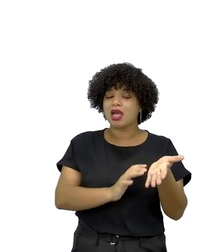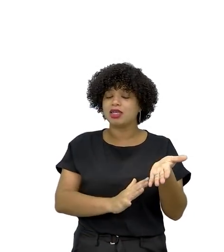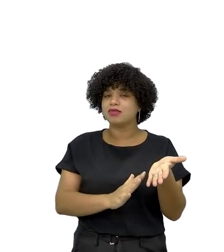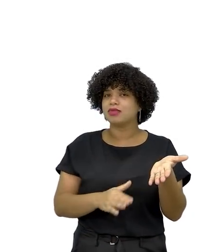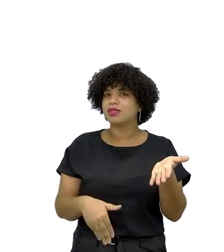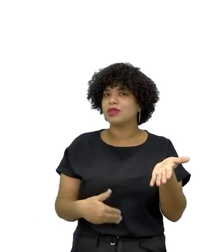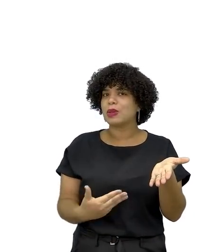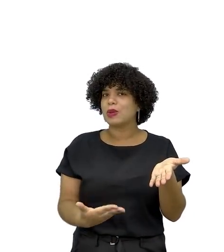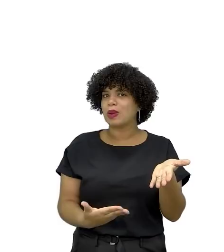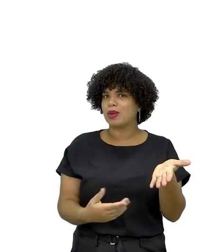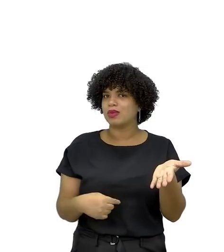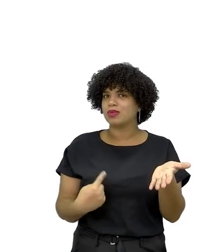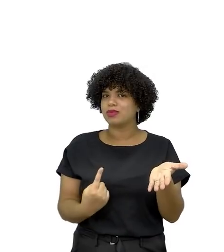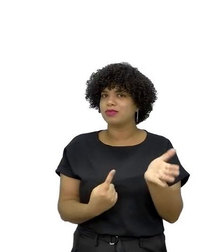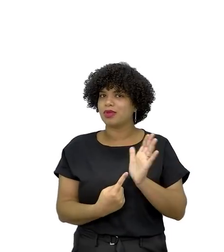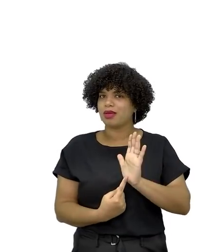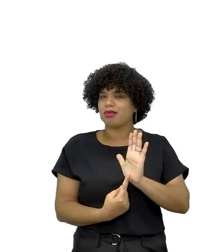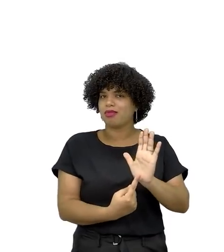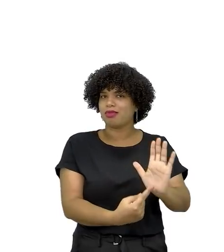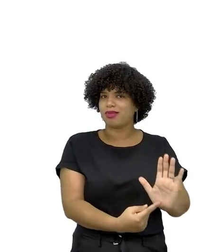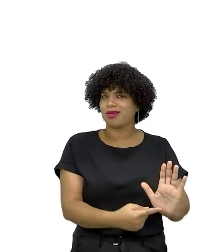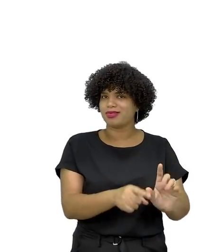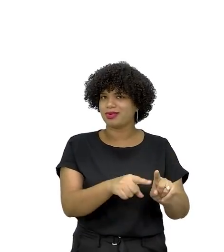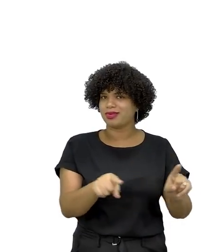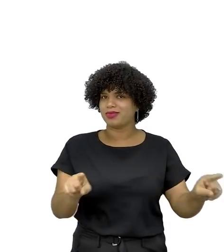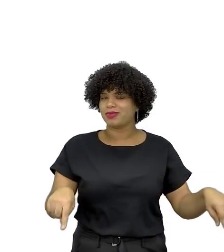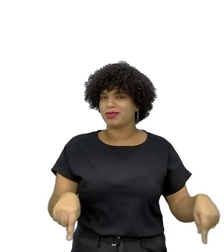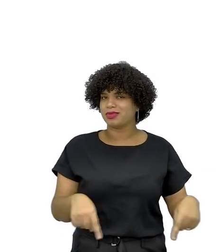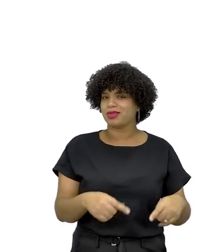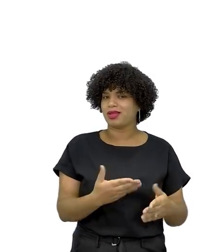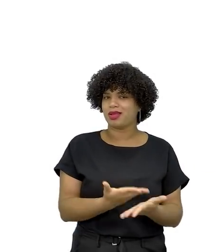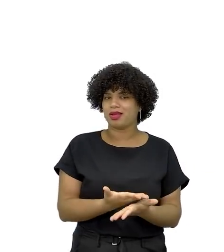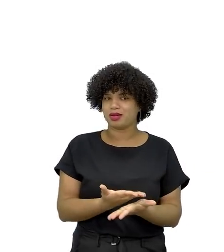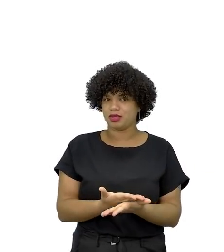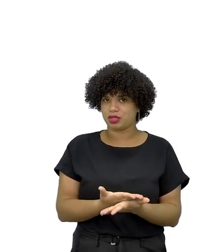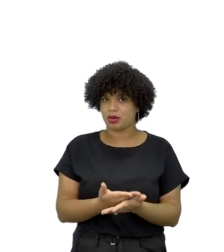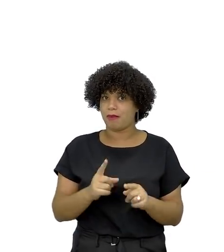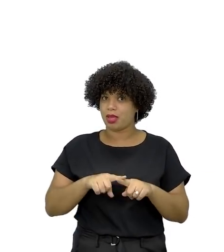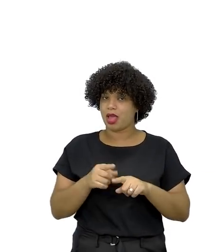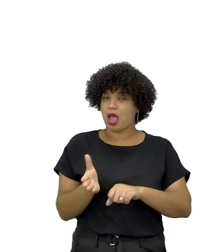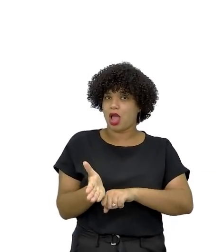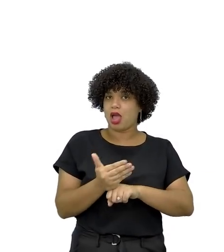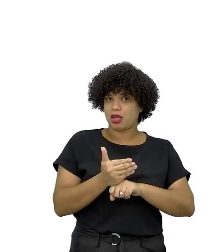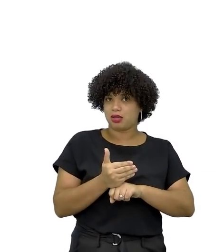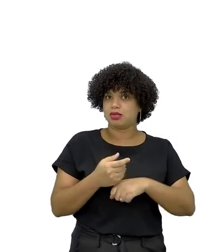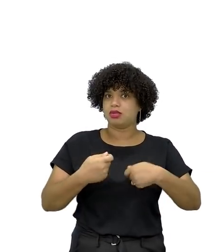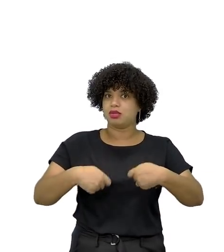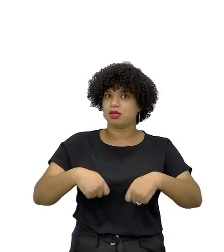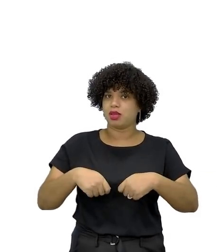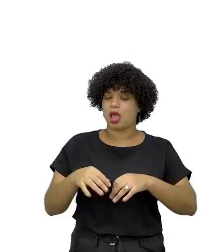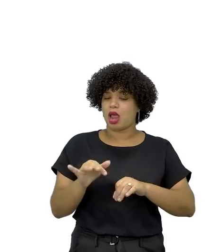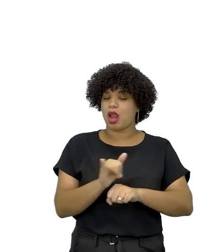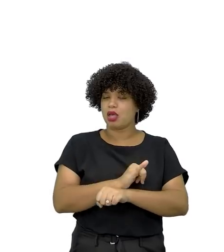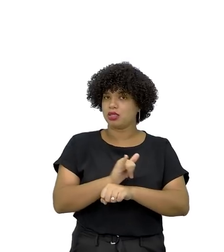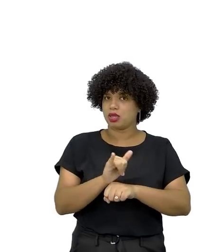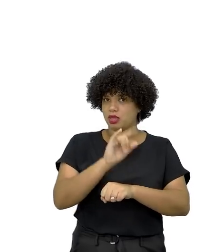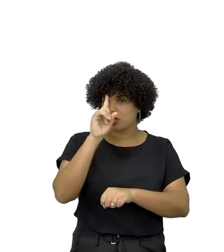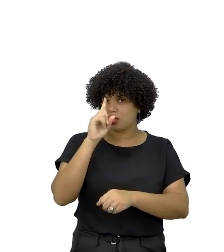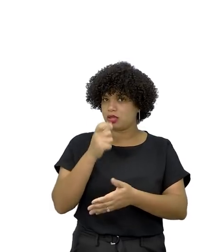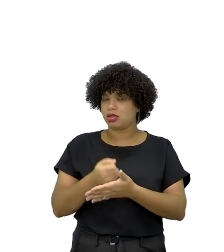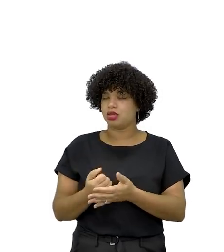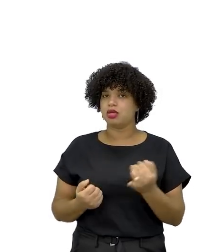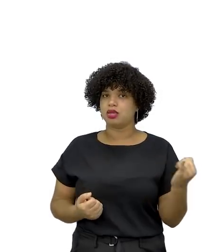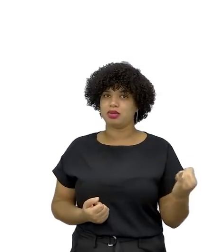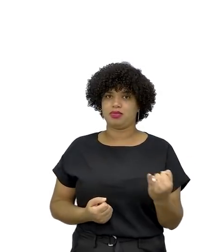estar levando conforme aquelas habilidades, né, fragilizadas, né, necessárias para a aprendizagem dos estudantes, né.